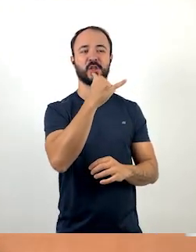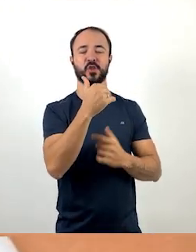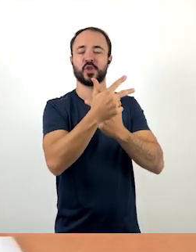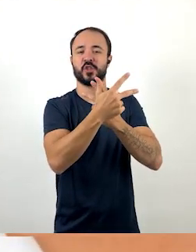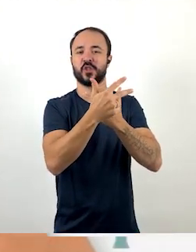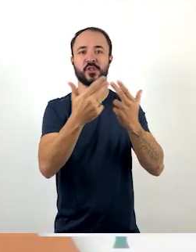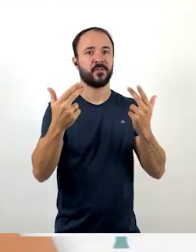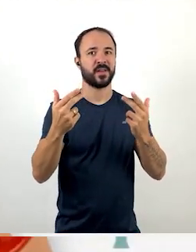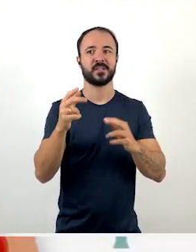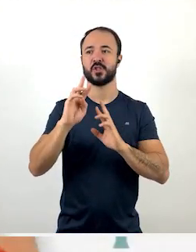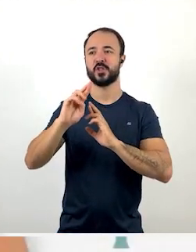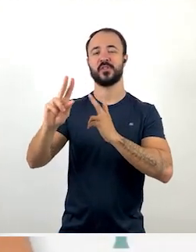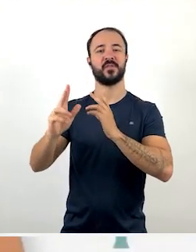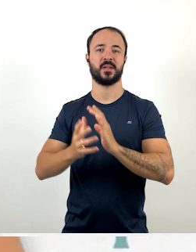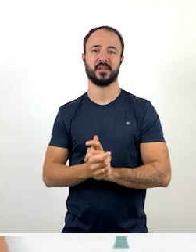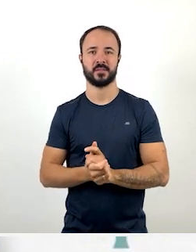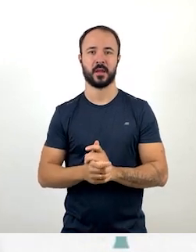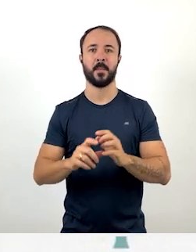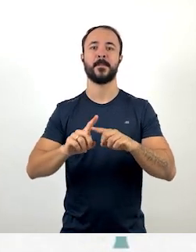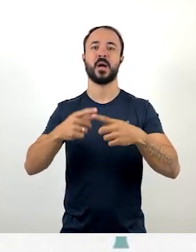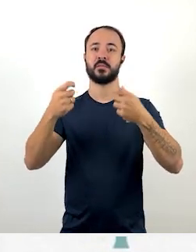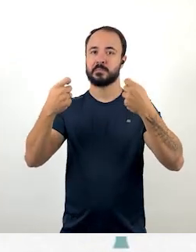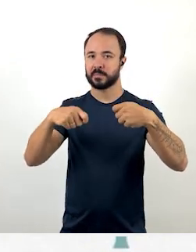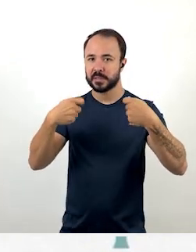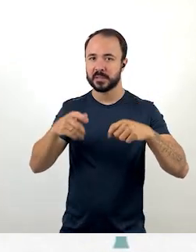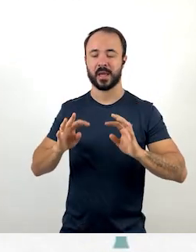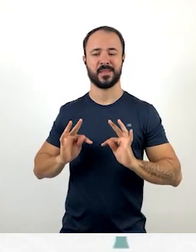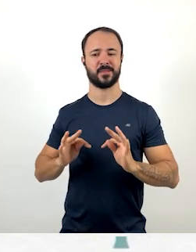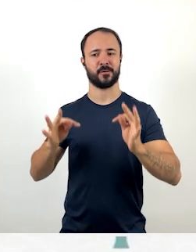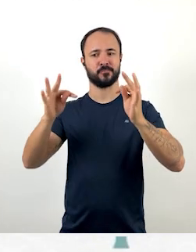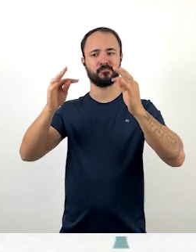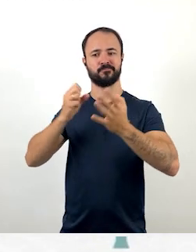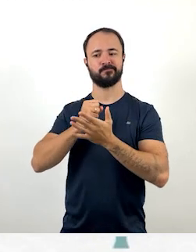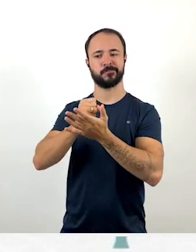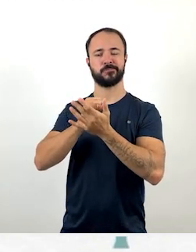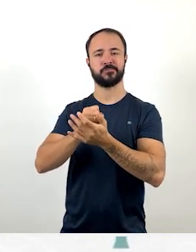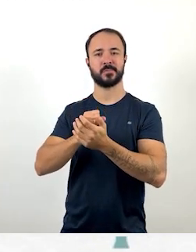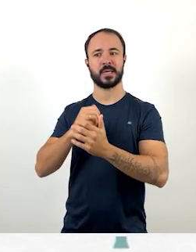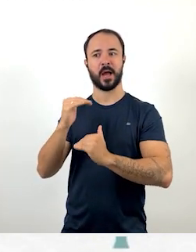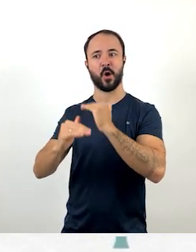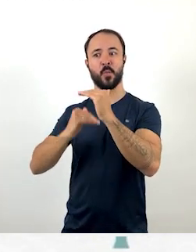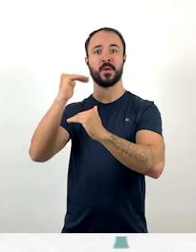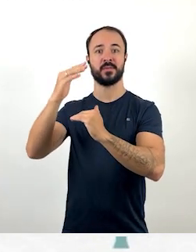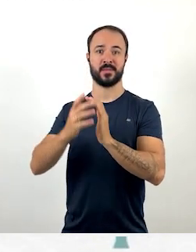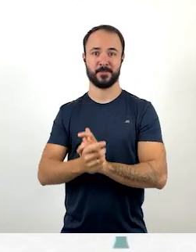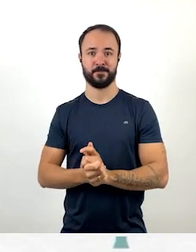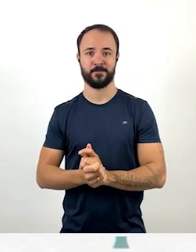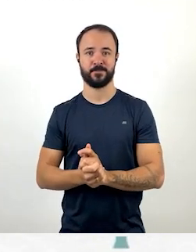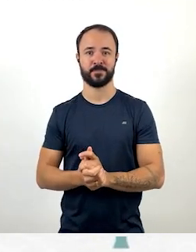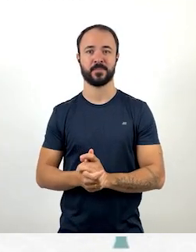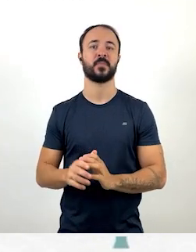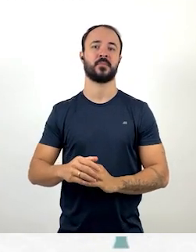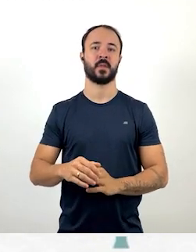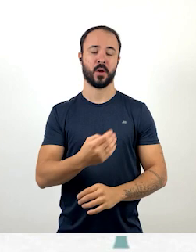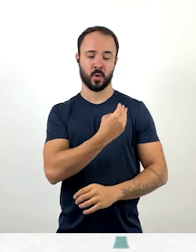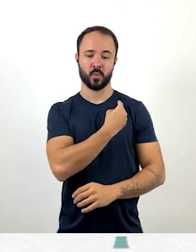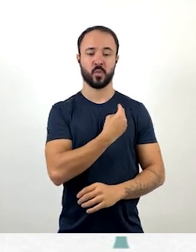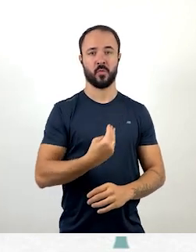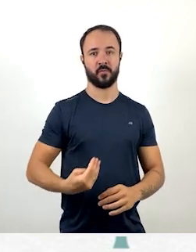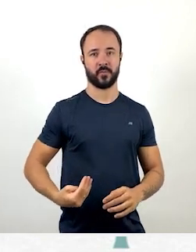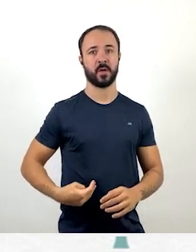Entretanto, precisamos modernizar os processos industriais para torná-los menos poluentes. Governos e